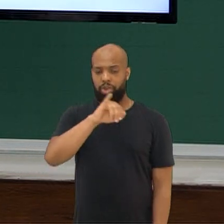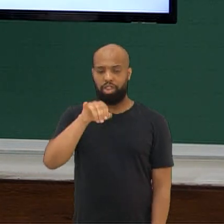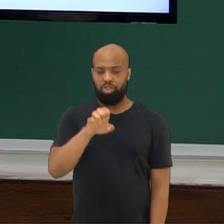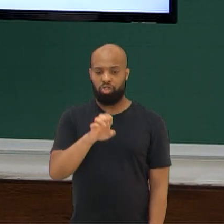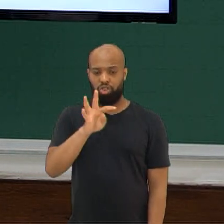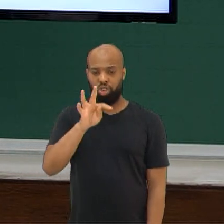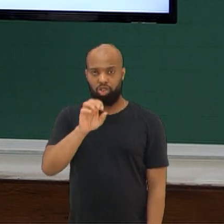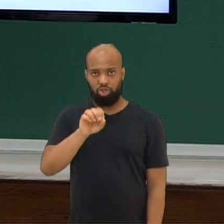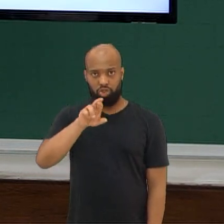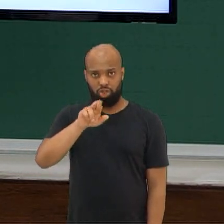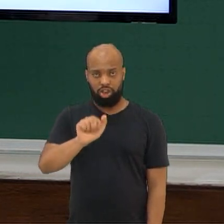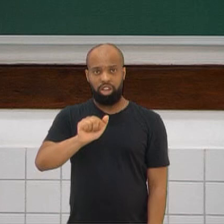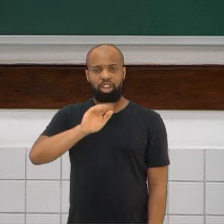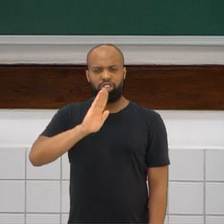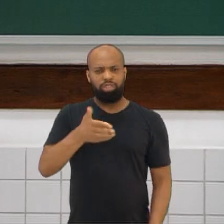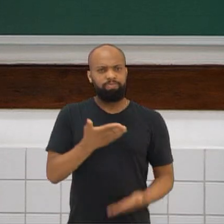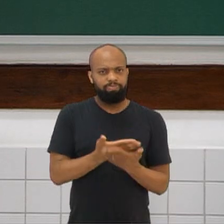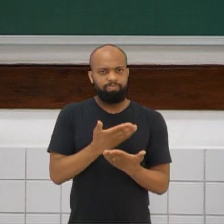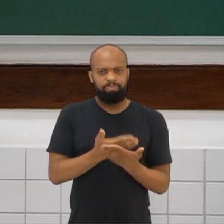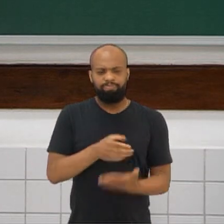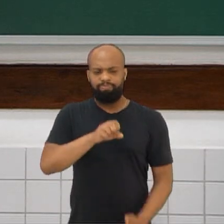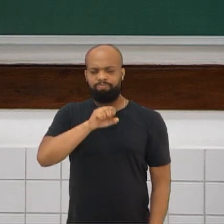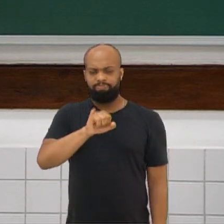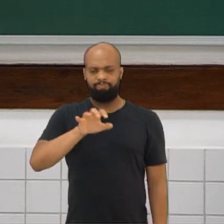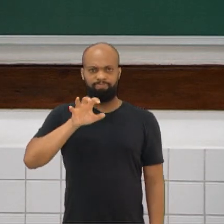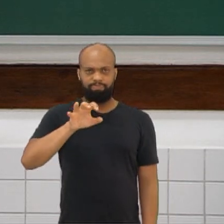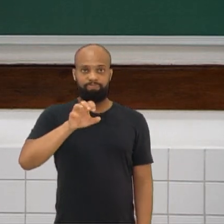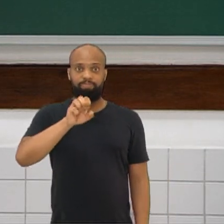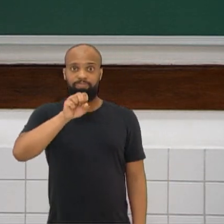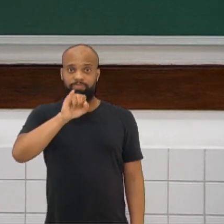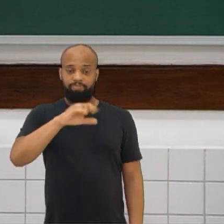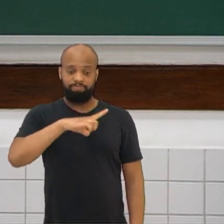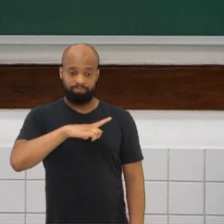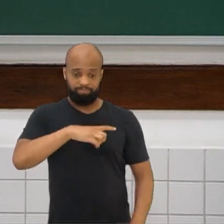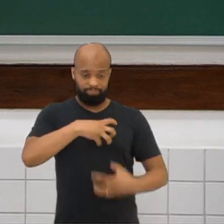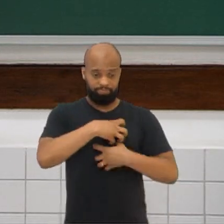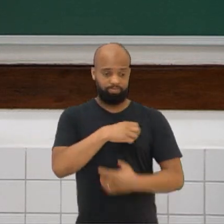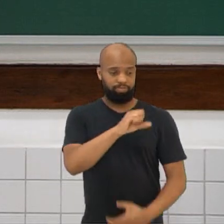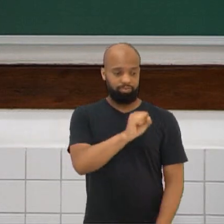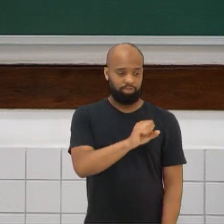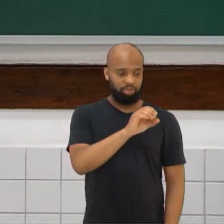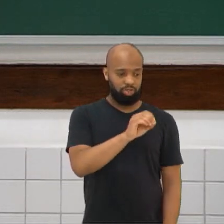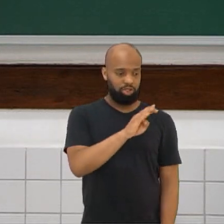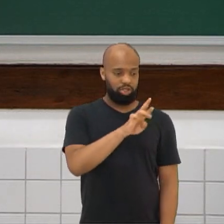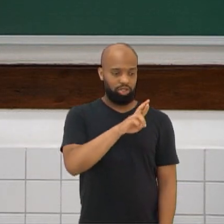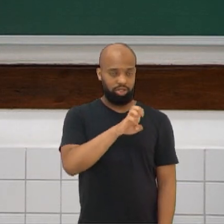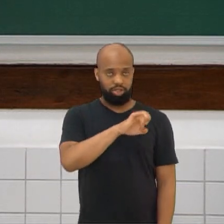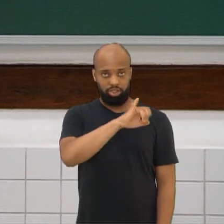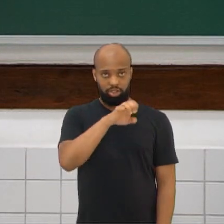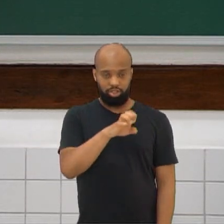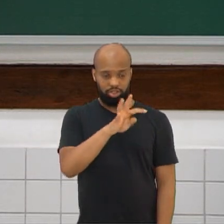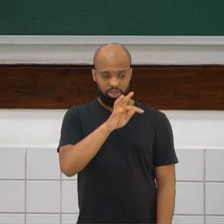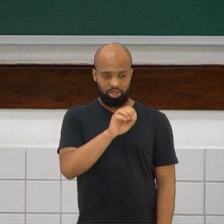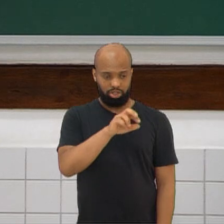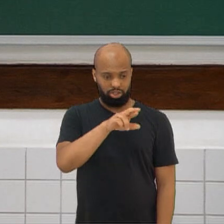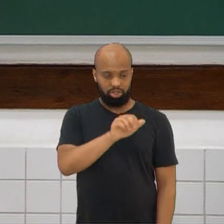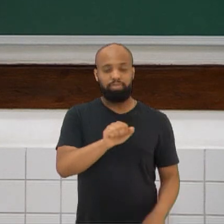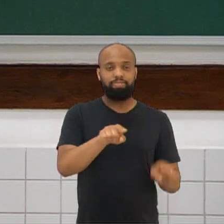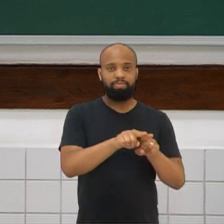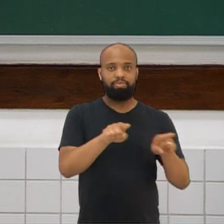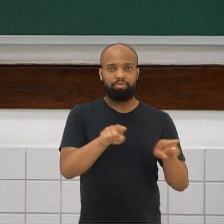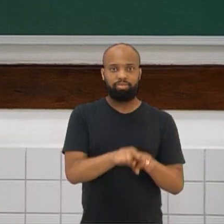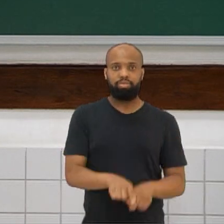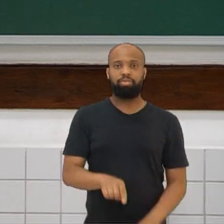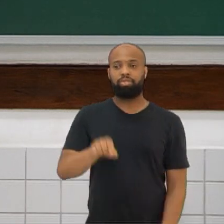sobre isso. Uma função é bijetora quando ela é sobrejetora e injetora ao mesmo tempo. Ah, prof,